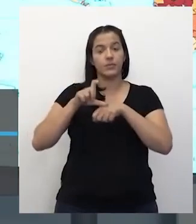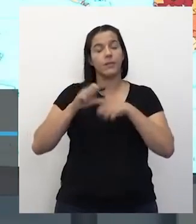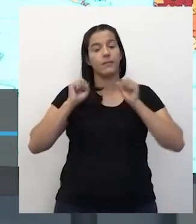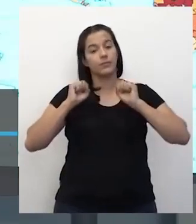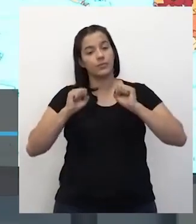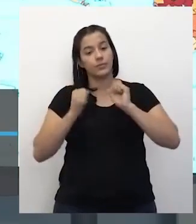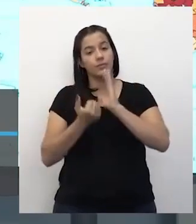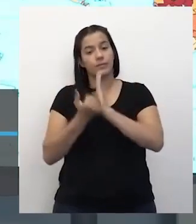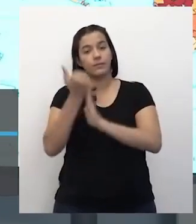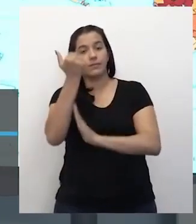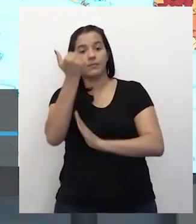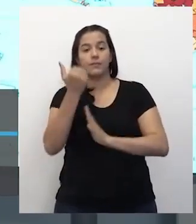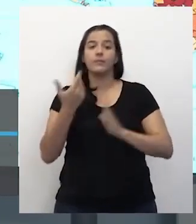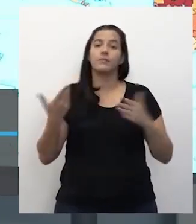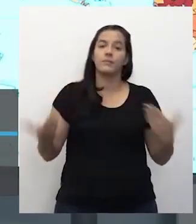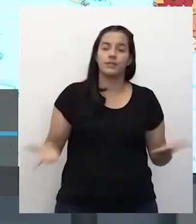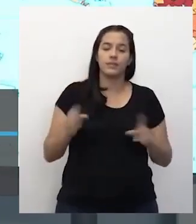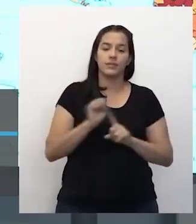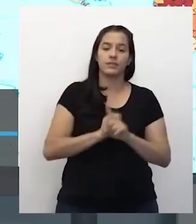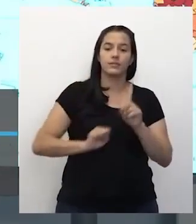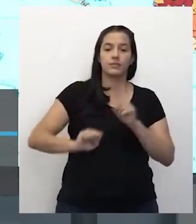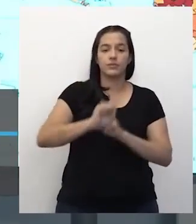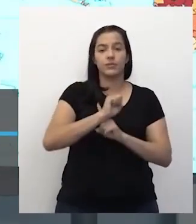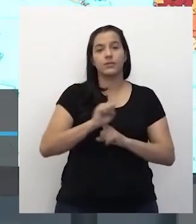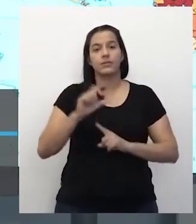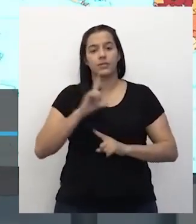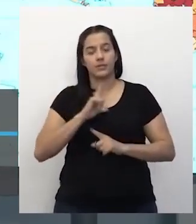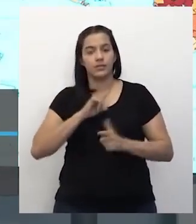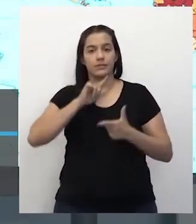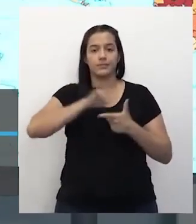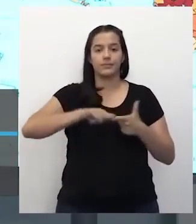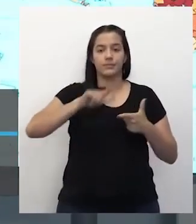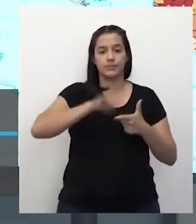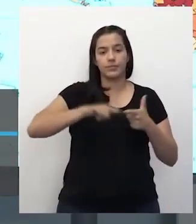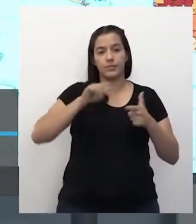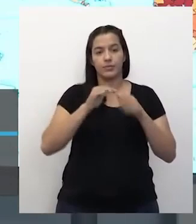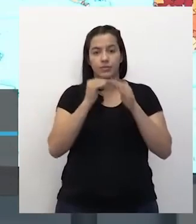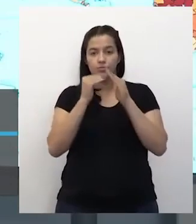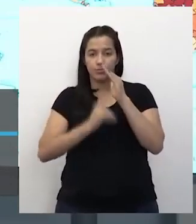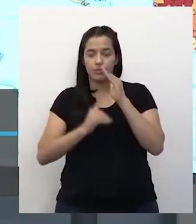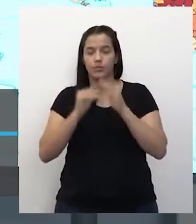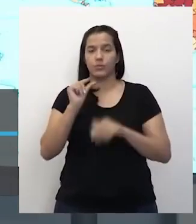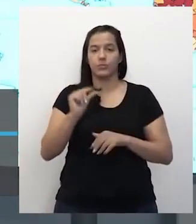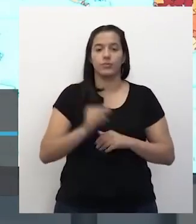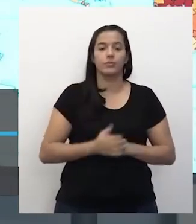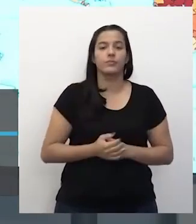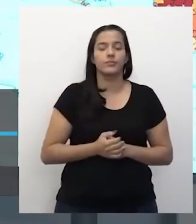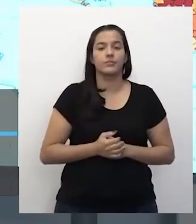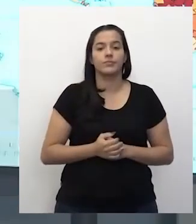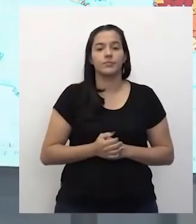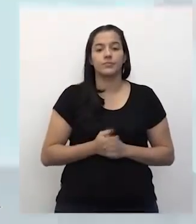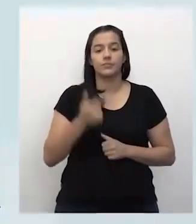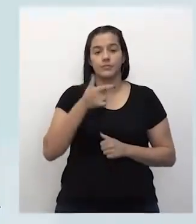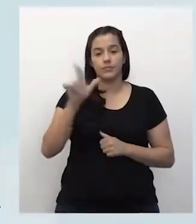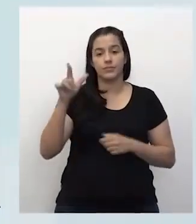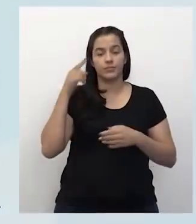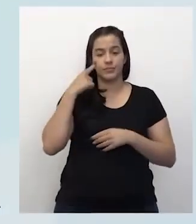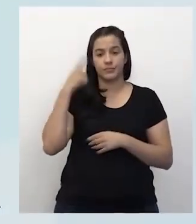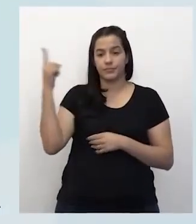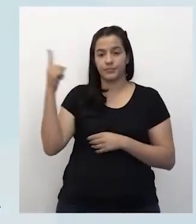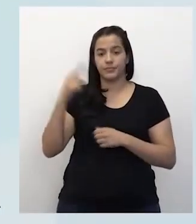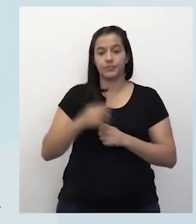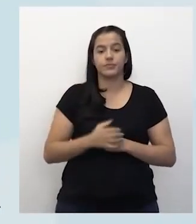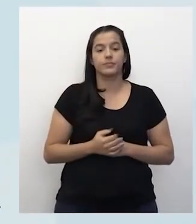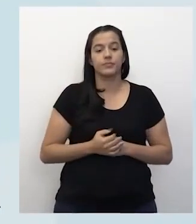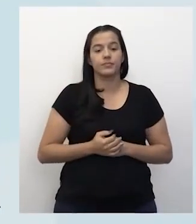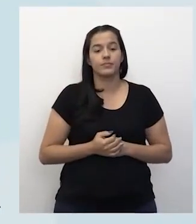mais, mas por questões sociais acaba tendo esse problema de diminuir um pouco aí, tá certo? Vamos lá para a próxima imagem. A